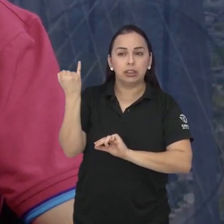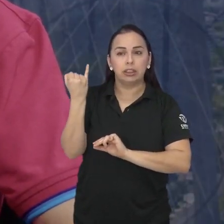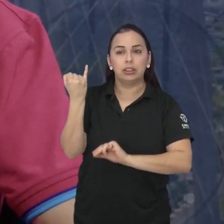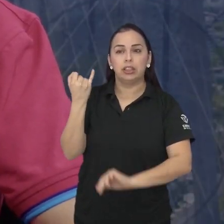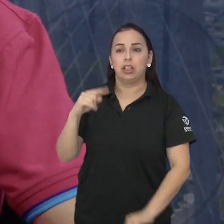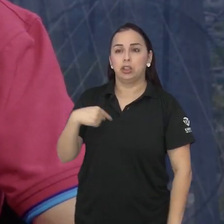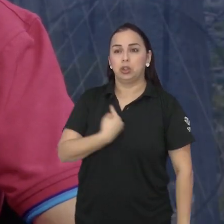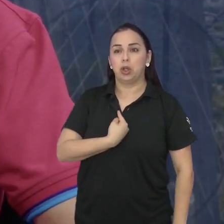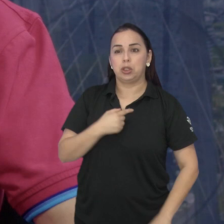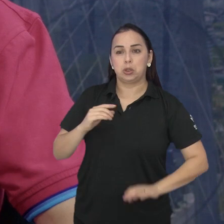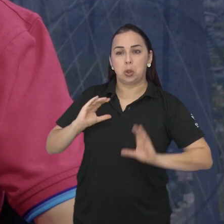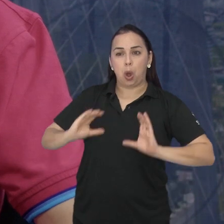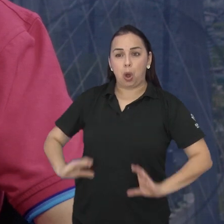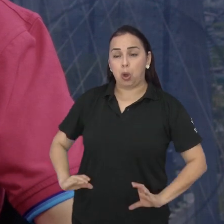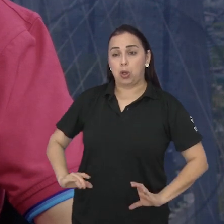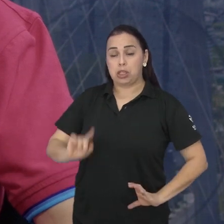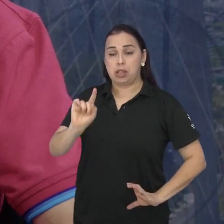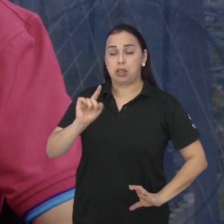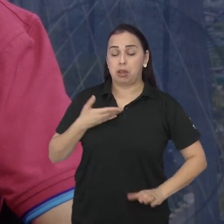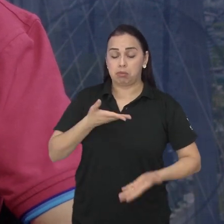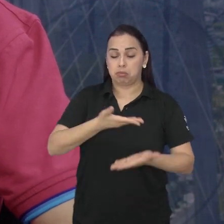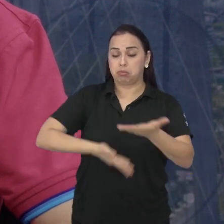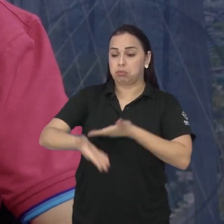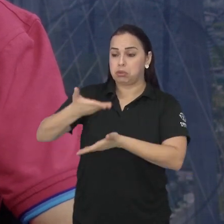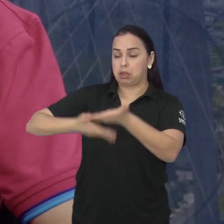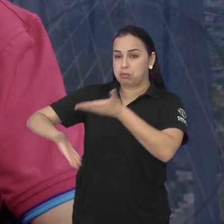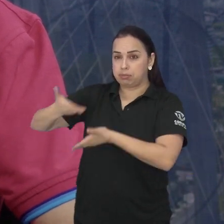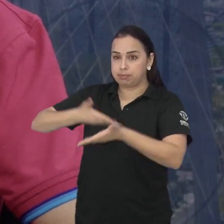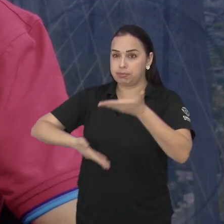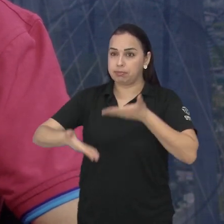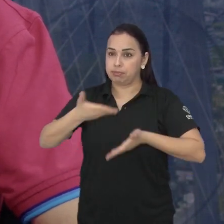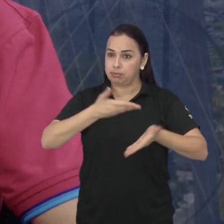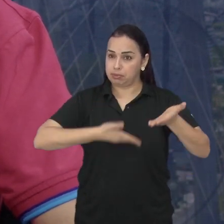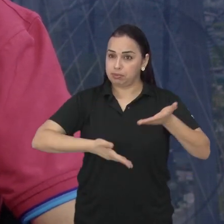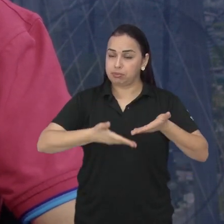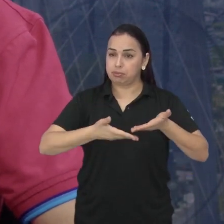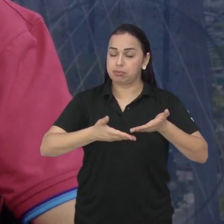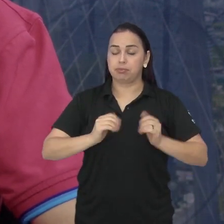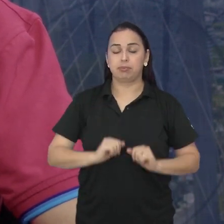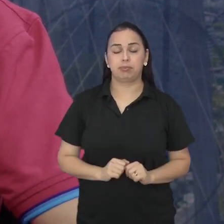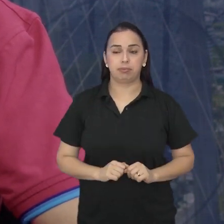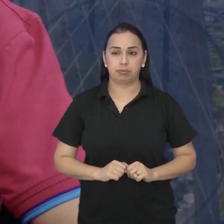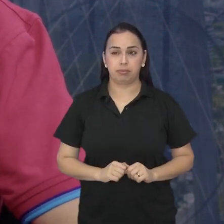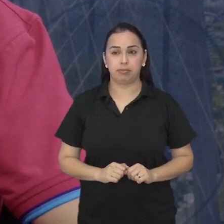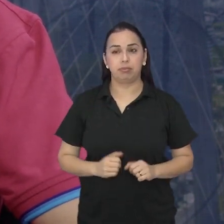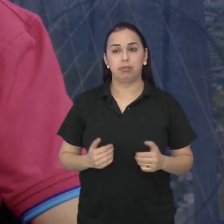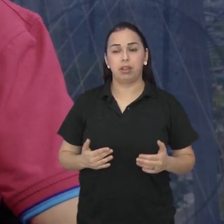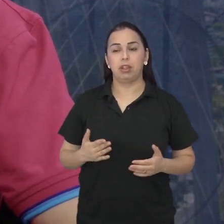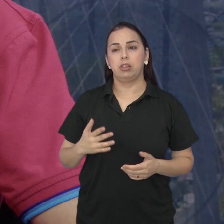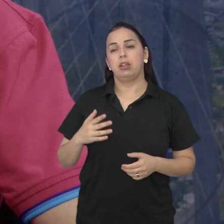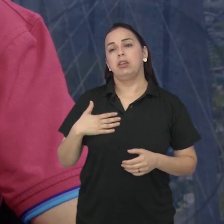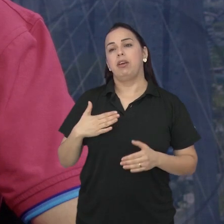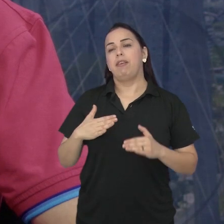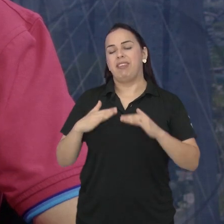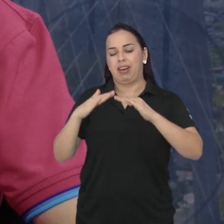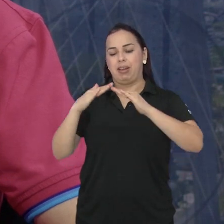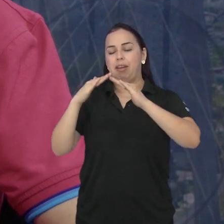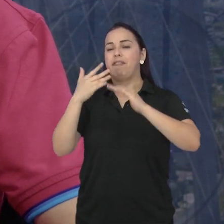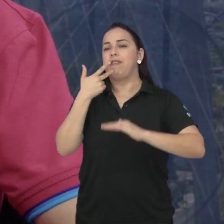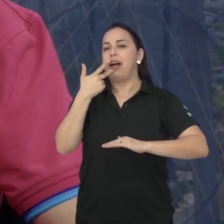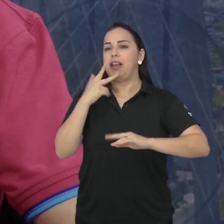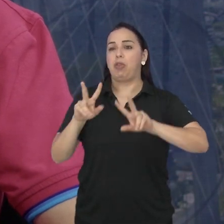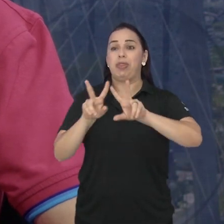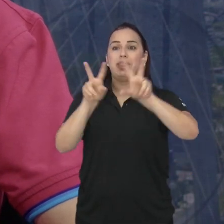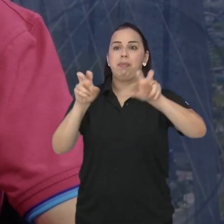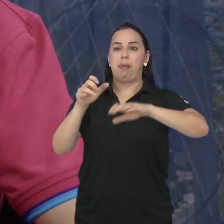nós, por sermos cidadãos que convivemos aí socialmente dentro dessas relações que a gente estabelece. Quando a gente fala de população